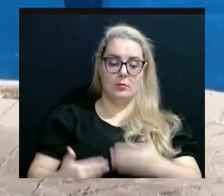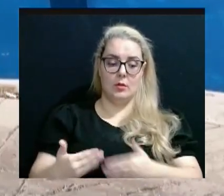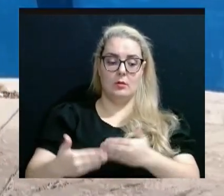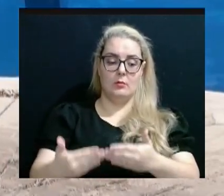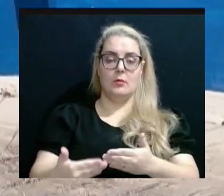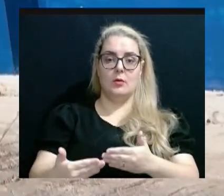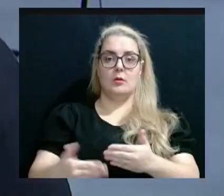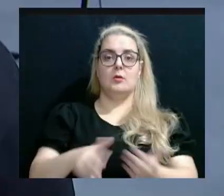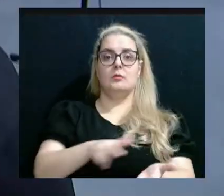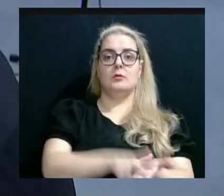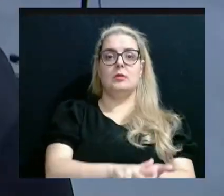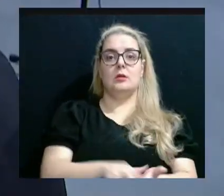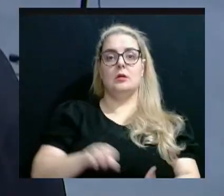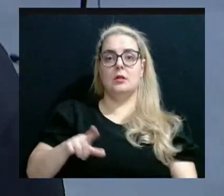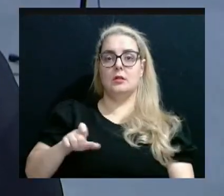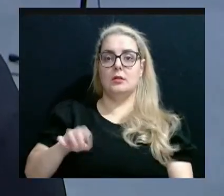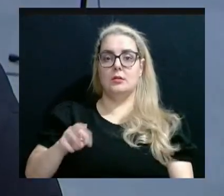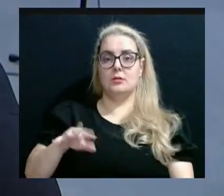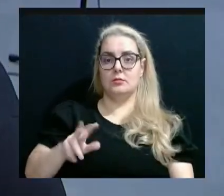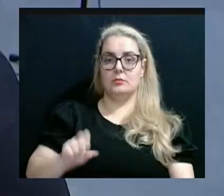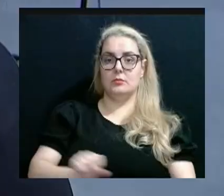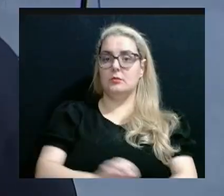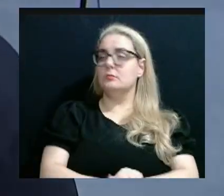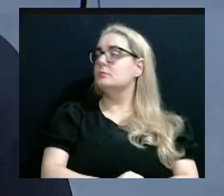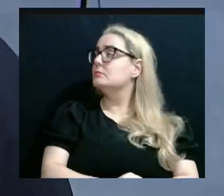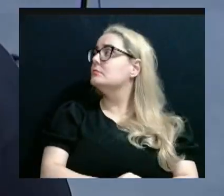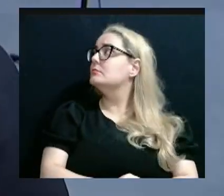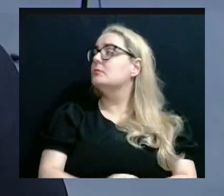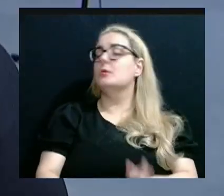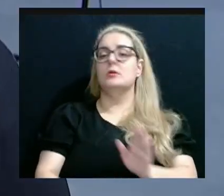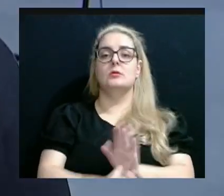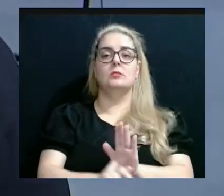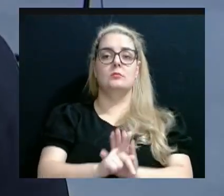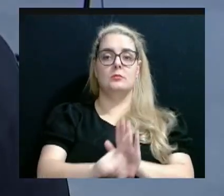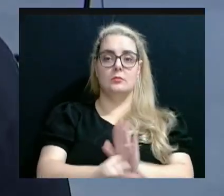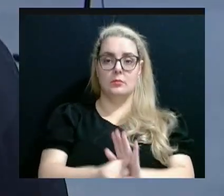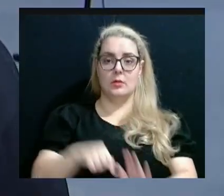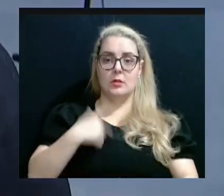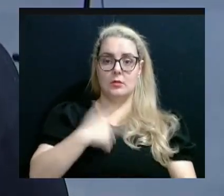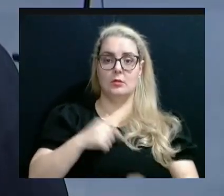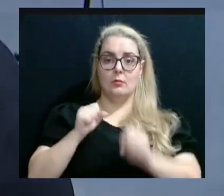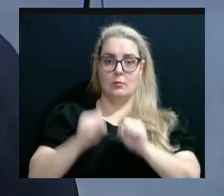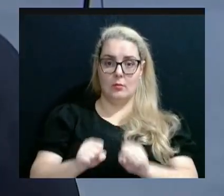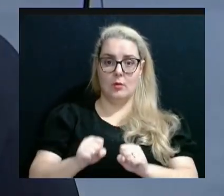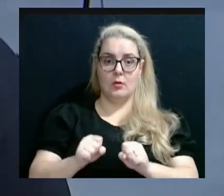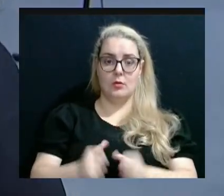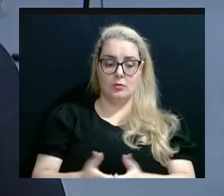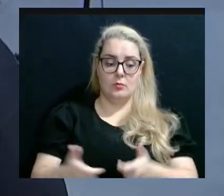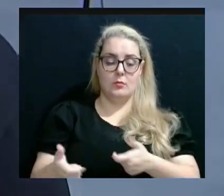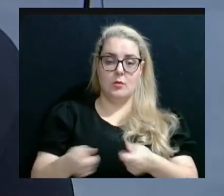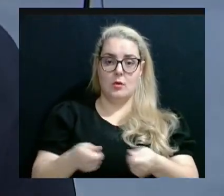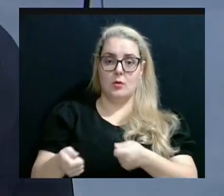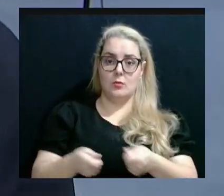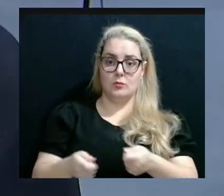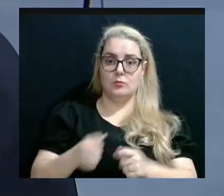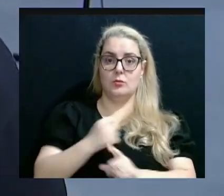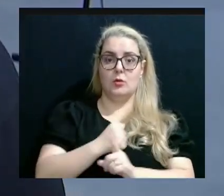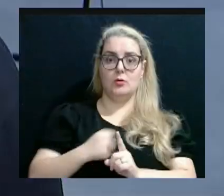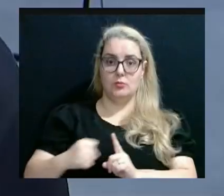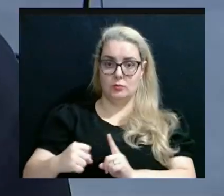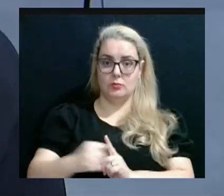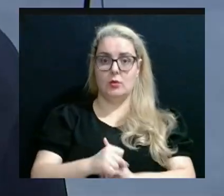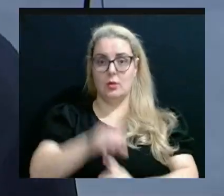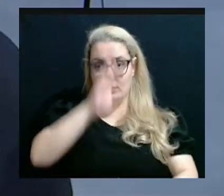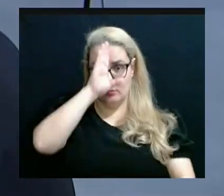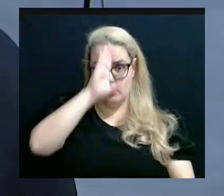internações eletivas. Na verdade, esse projeto de lei é para que a gente possa ter um maior controle social,